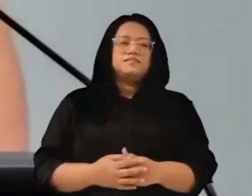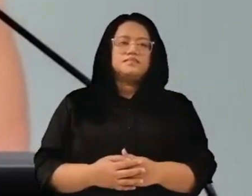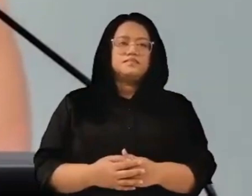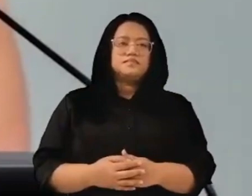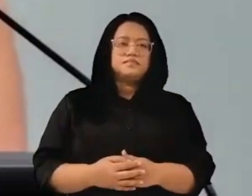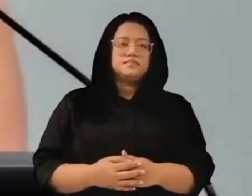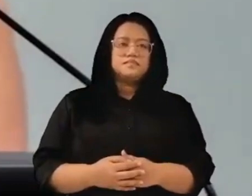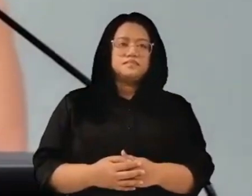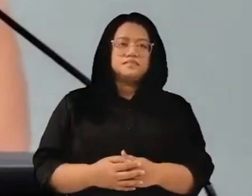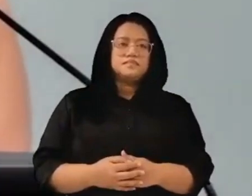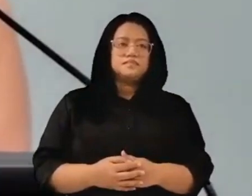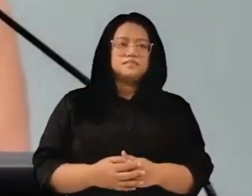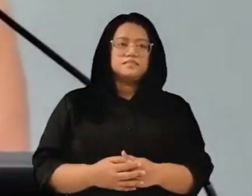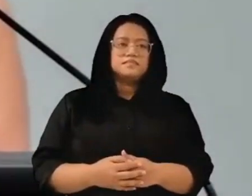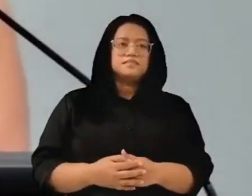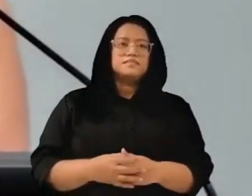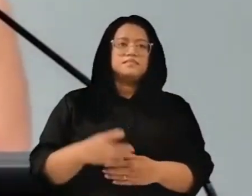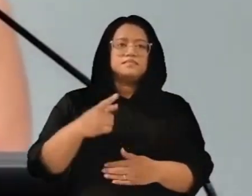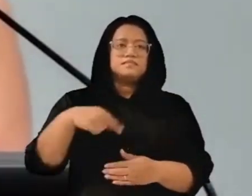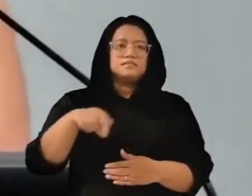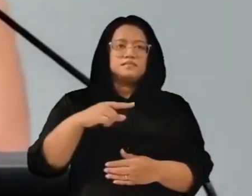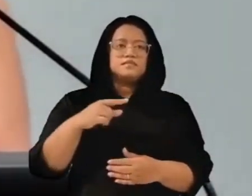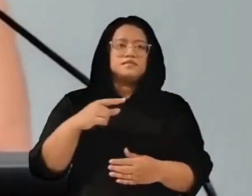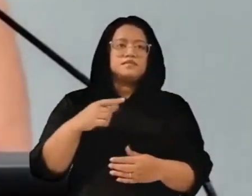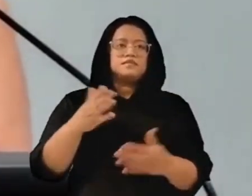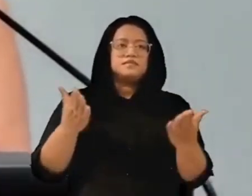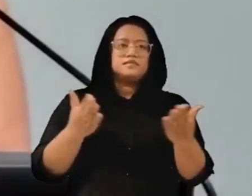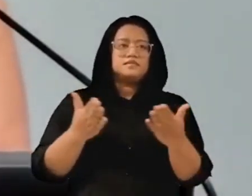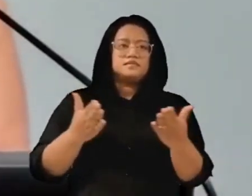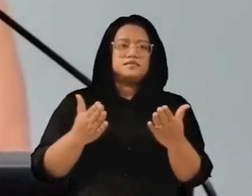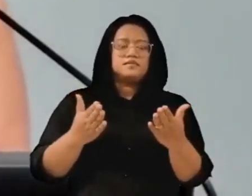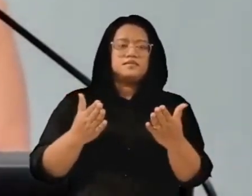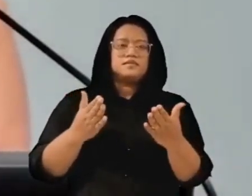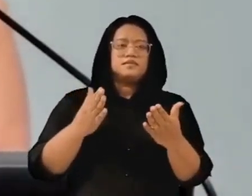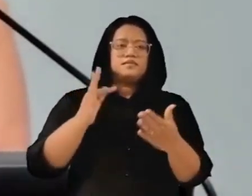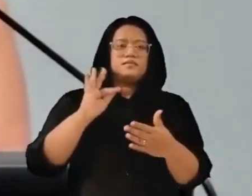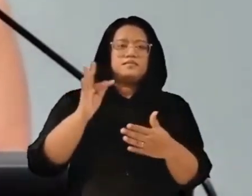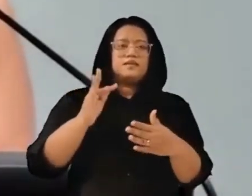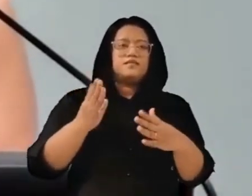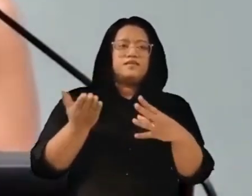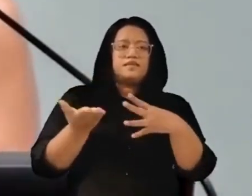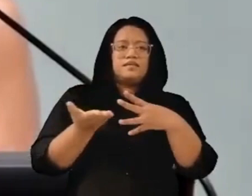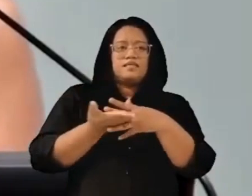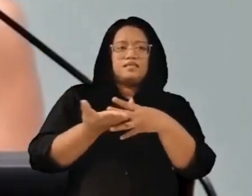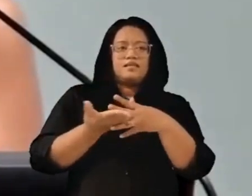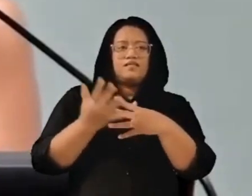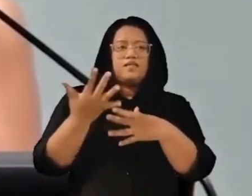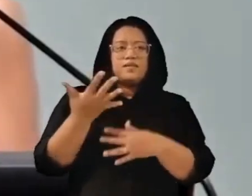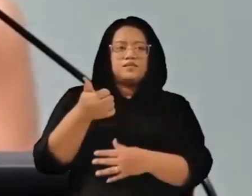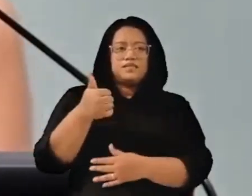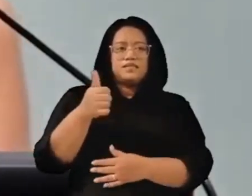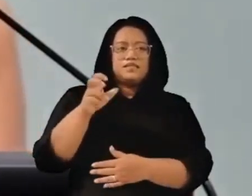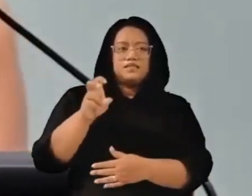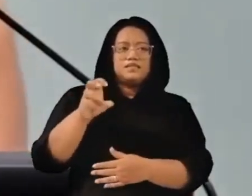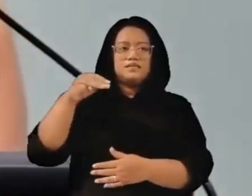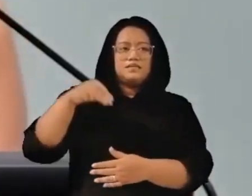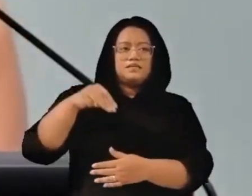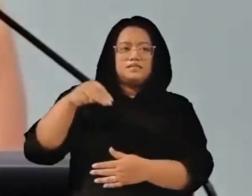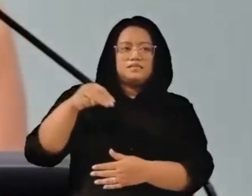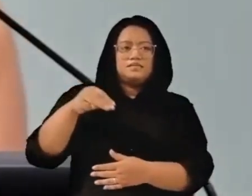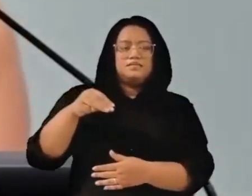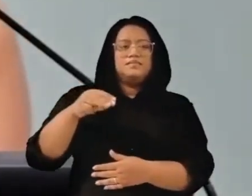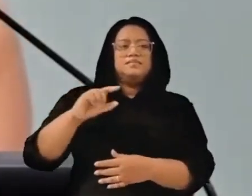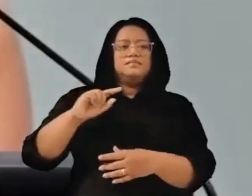online. Nós vamos fazer, então, um breve intervalo de uns 15 minutos para a